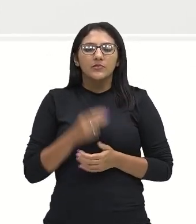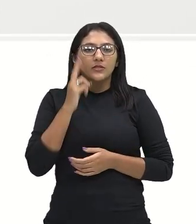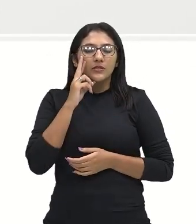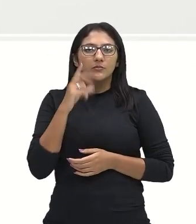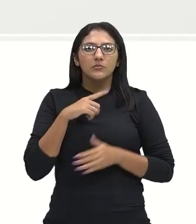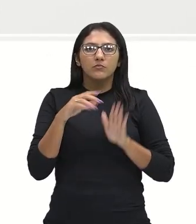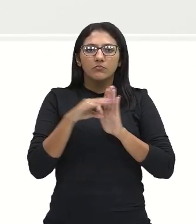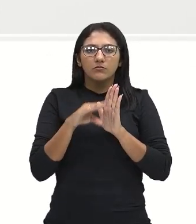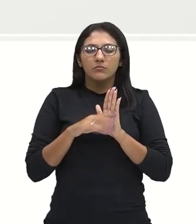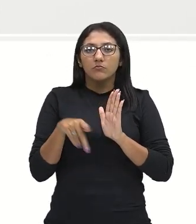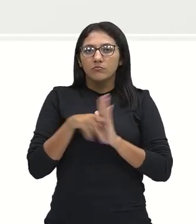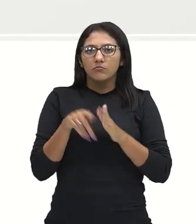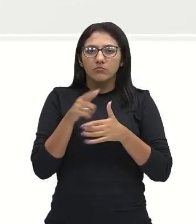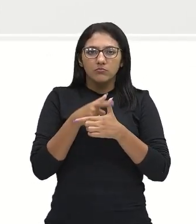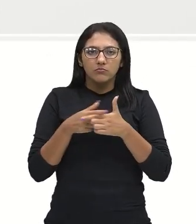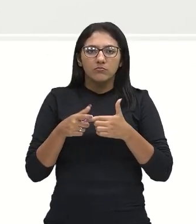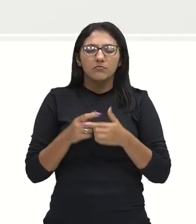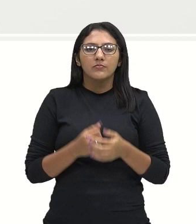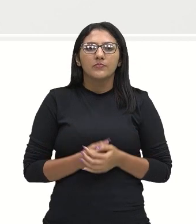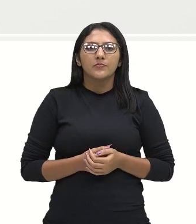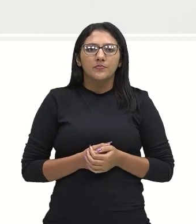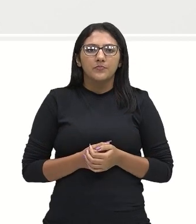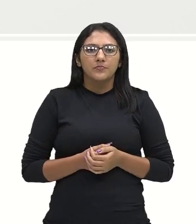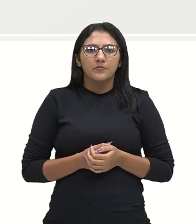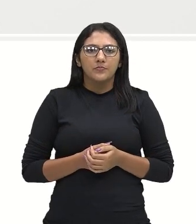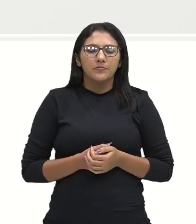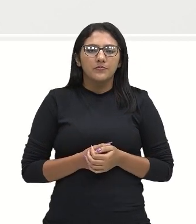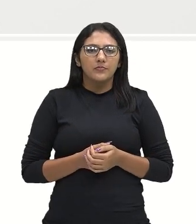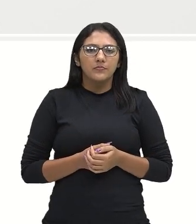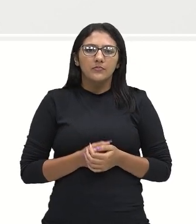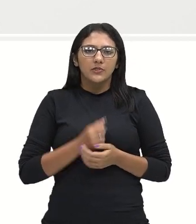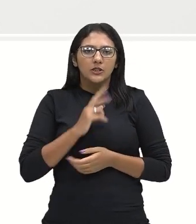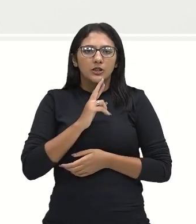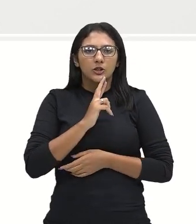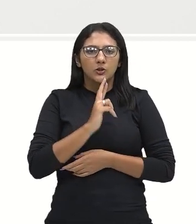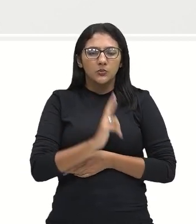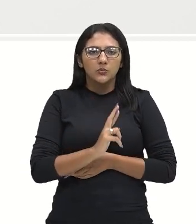da divisão, né? 5 menos 0